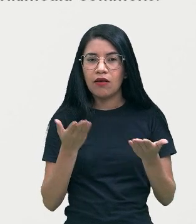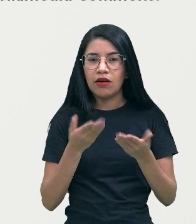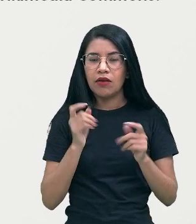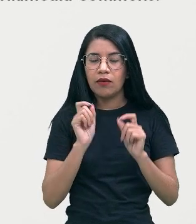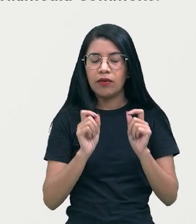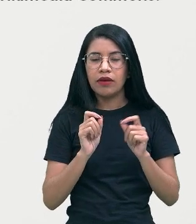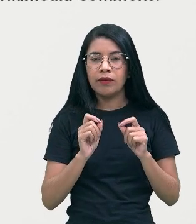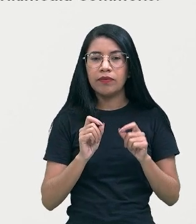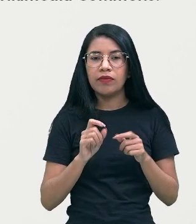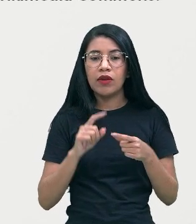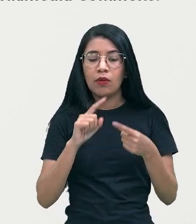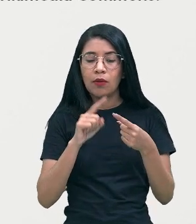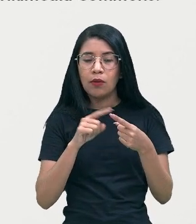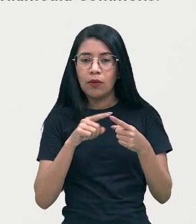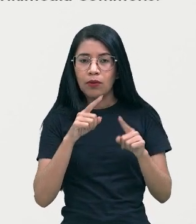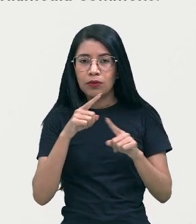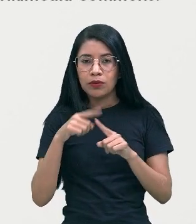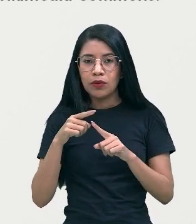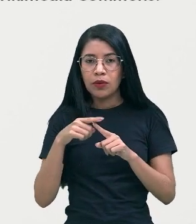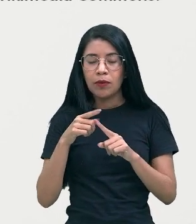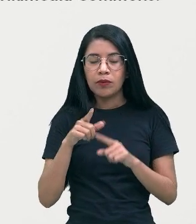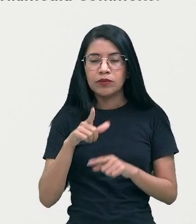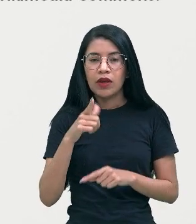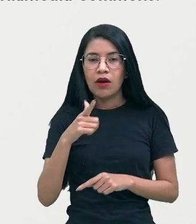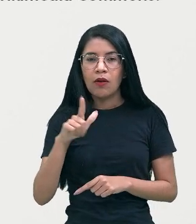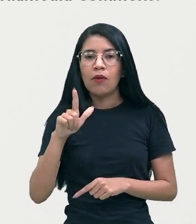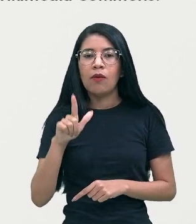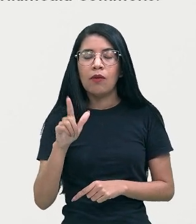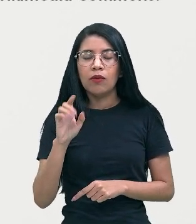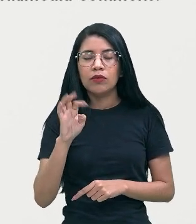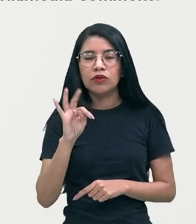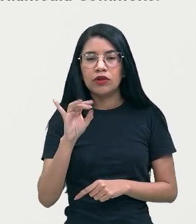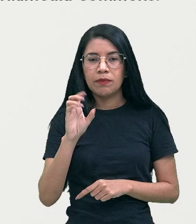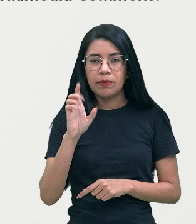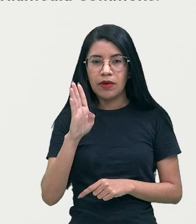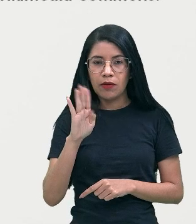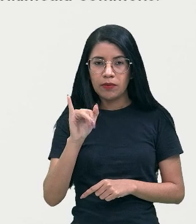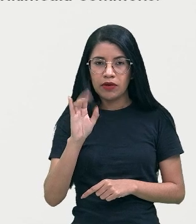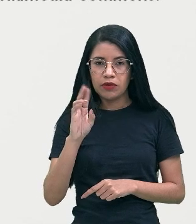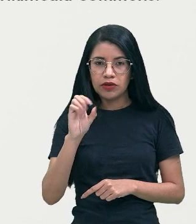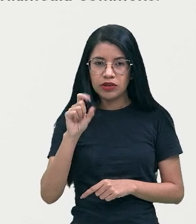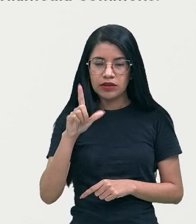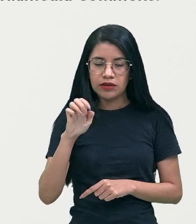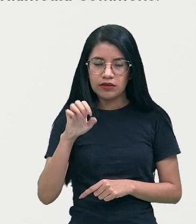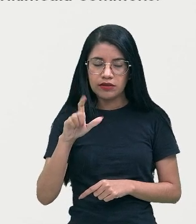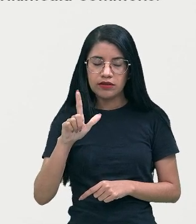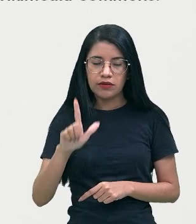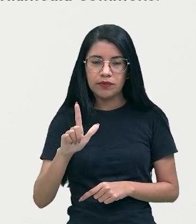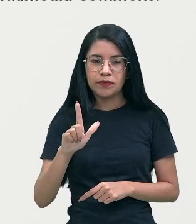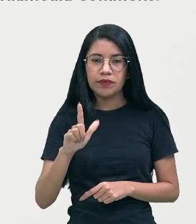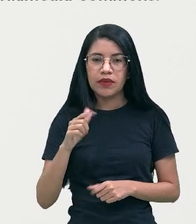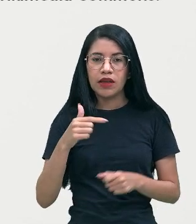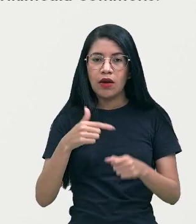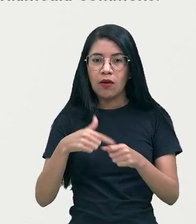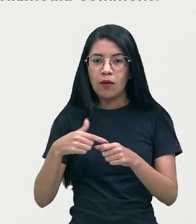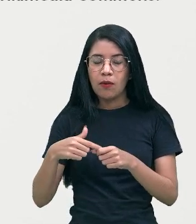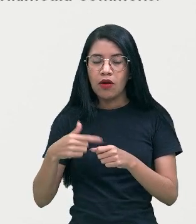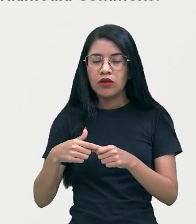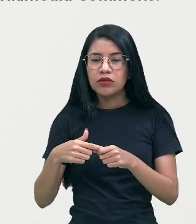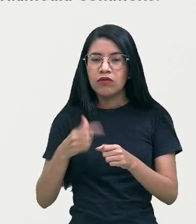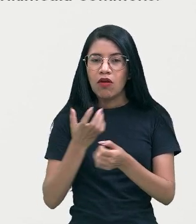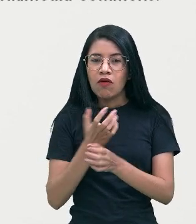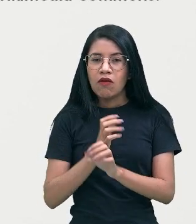vendo que uma alternativa aos combustíveis fósseis é o biodiesel. A gente viu que o combustível fóssil, quando